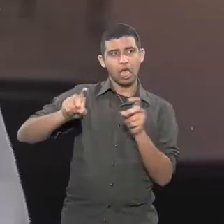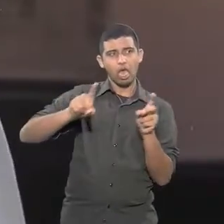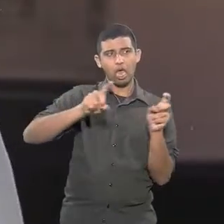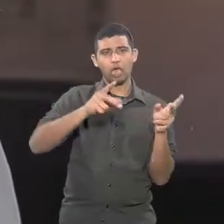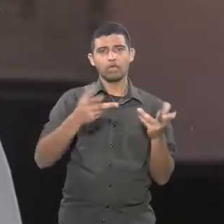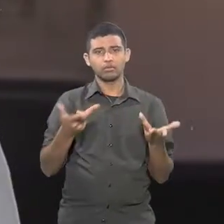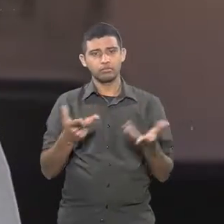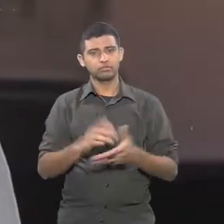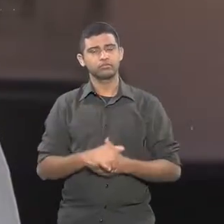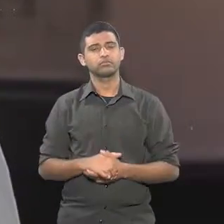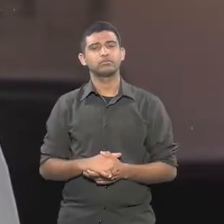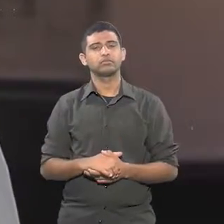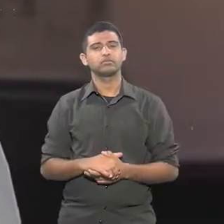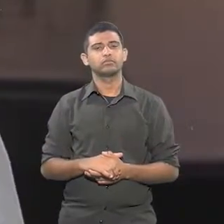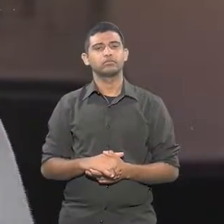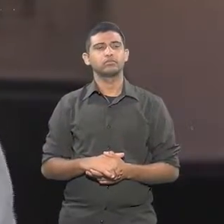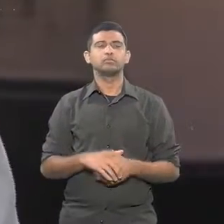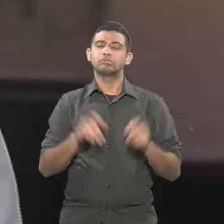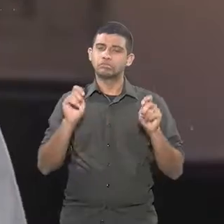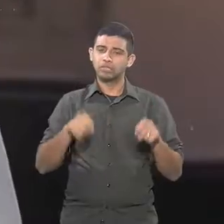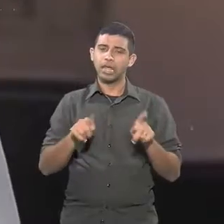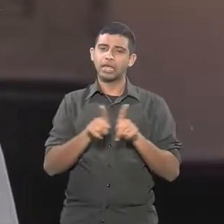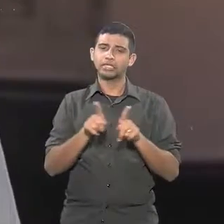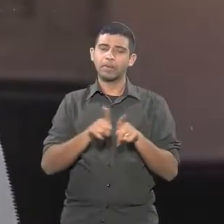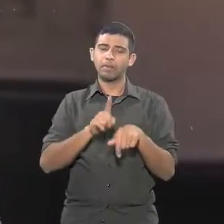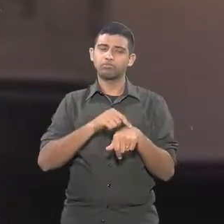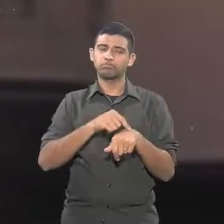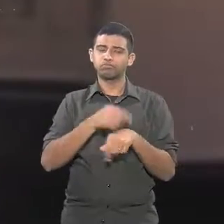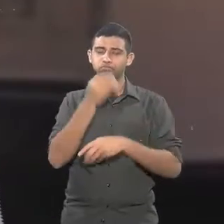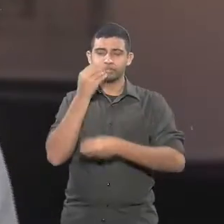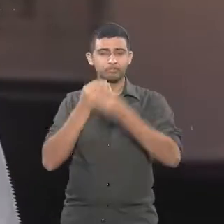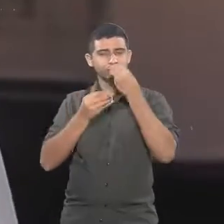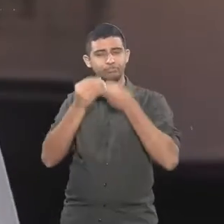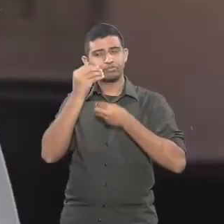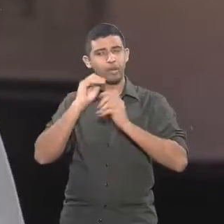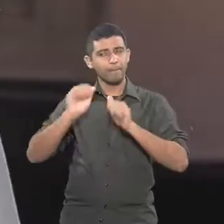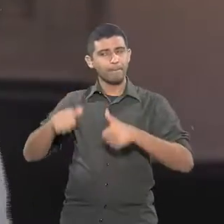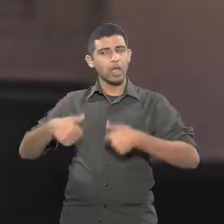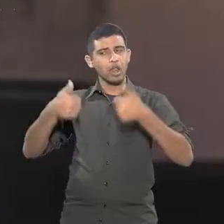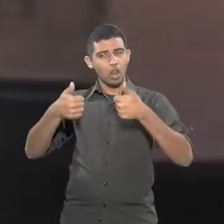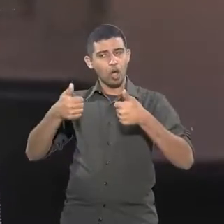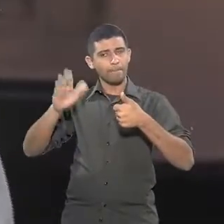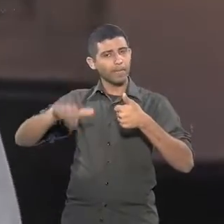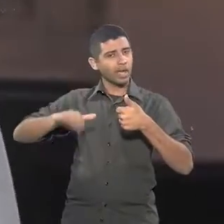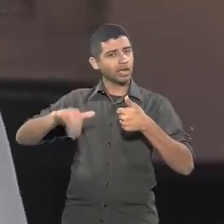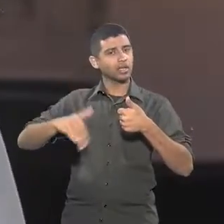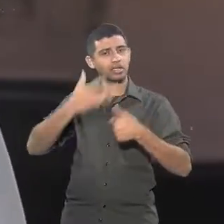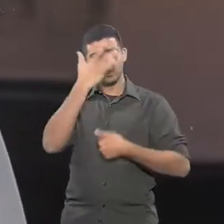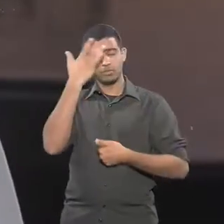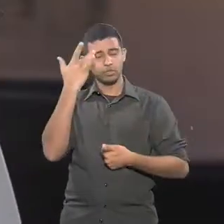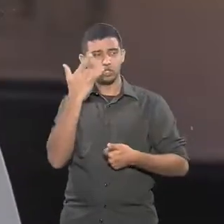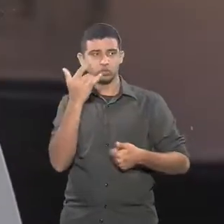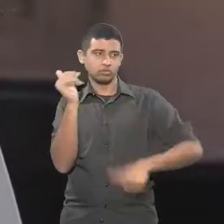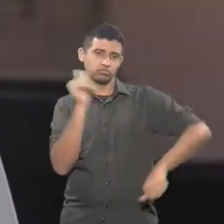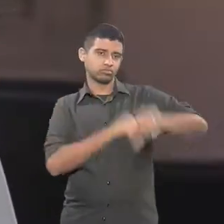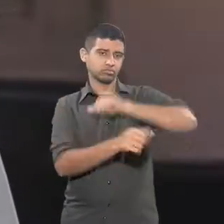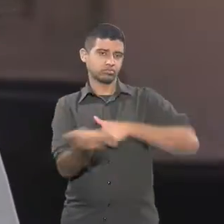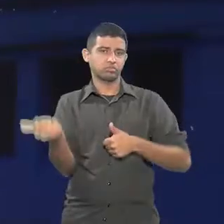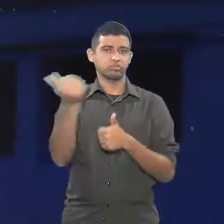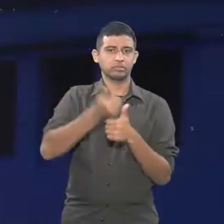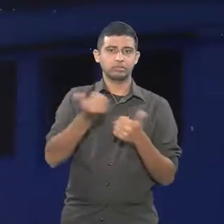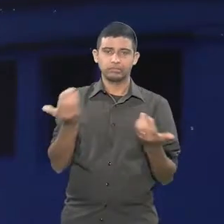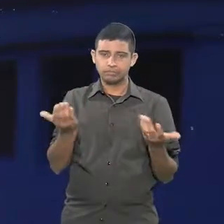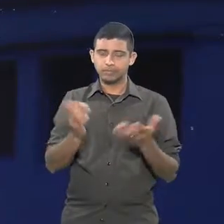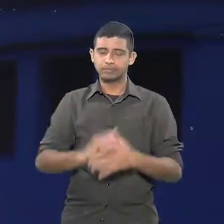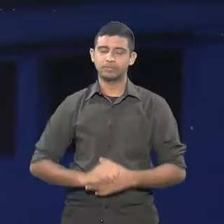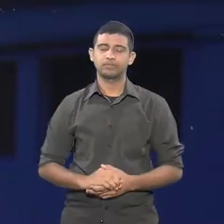oferta de alimentação, de disponibilidade para você se alimentar fora de casa, e as pessoas estão fazendo esse tipo